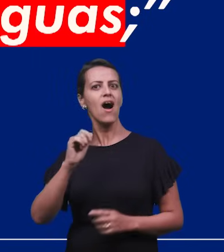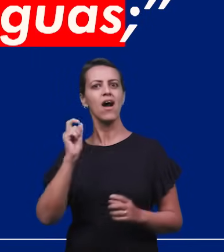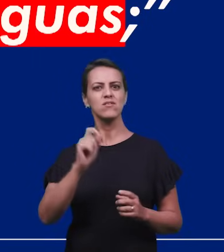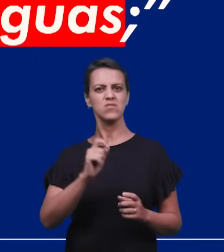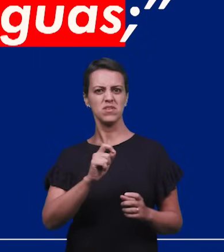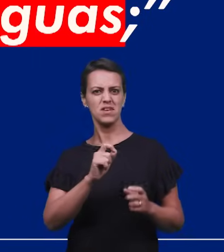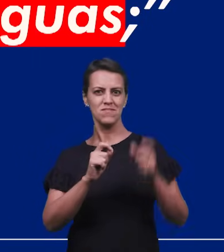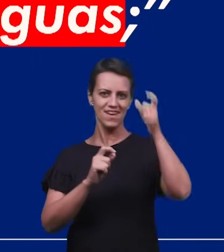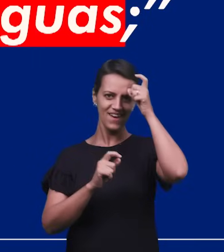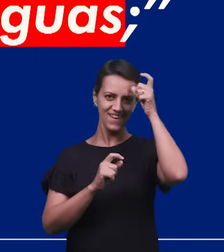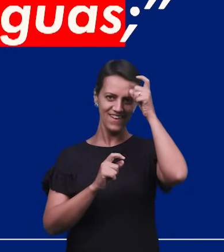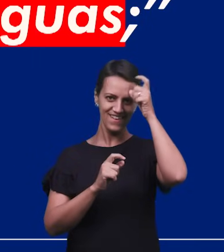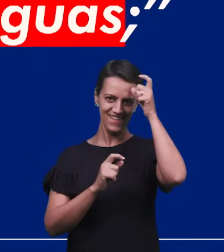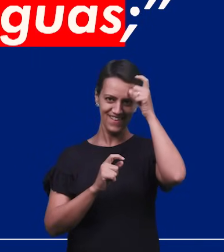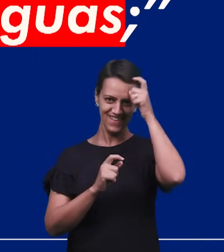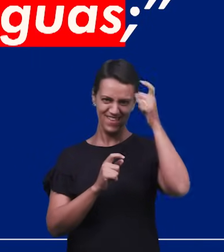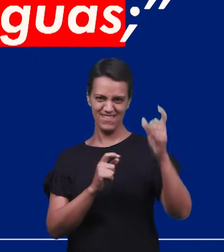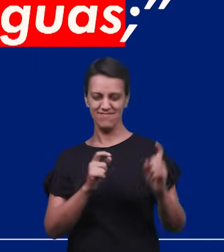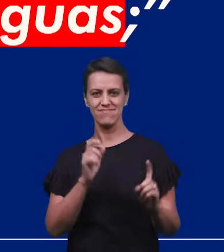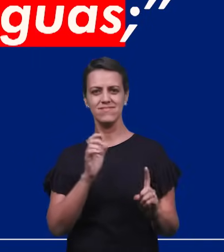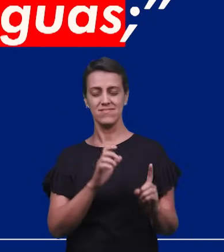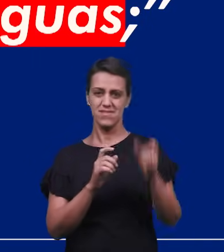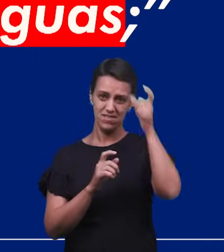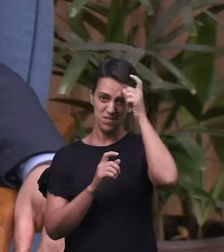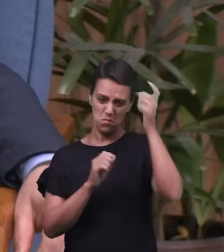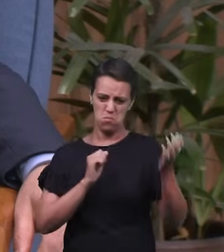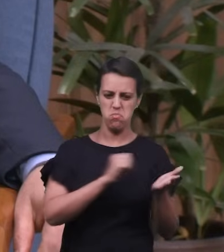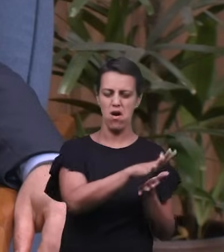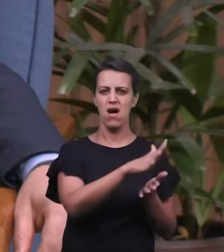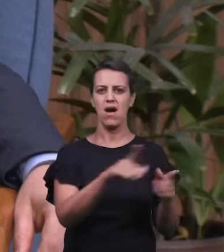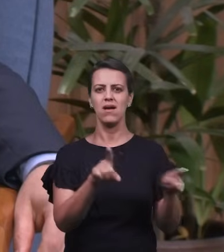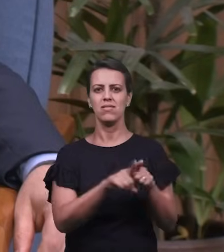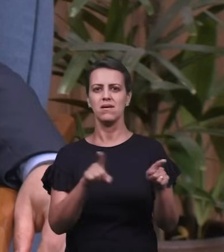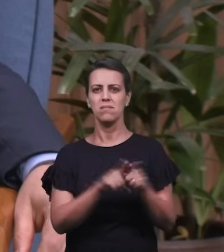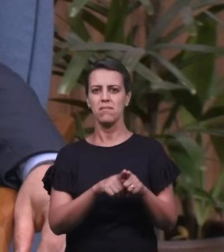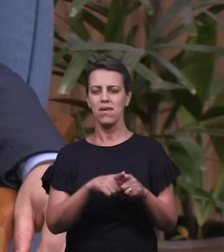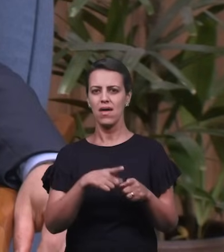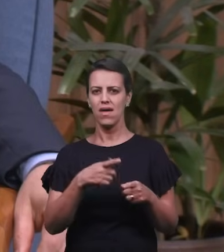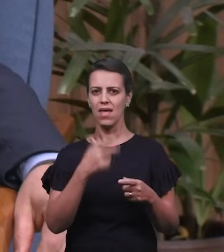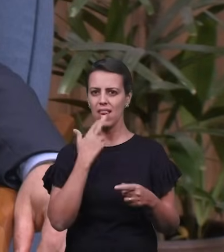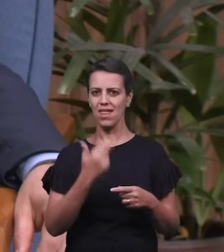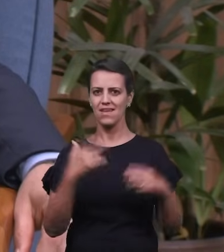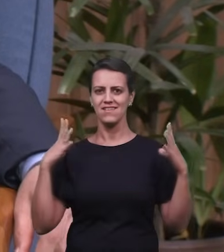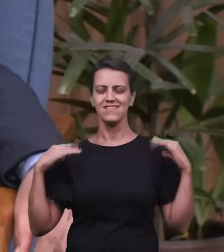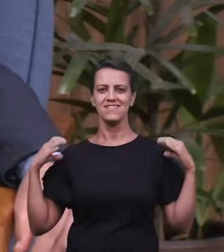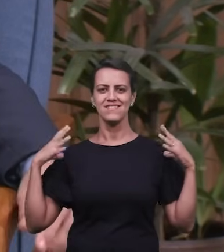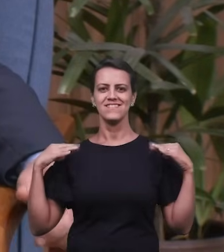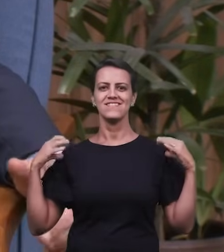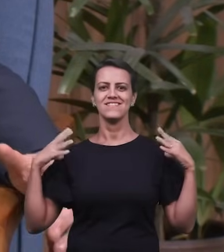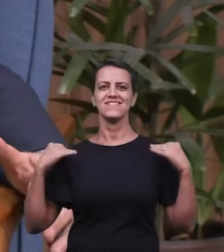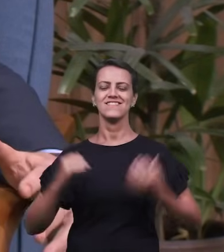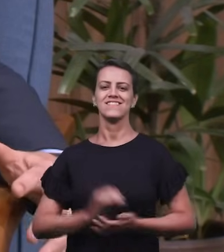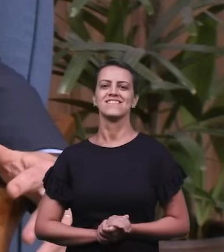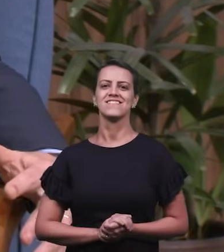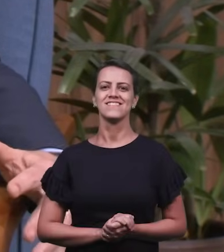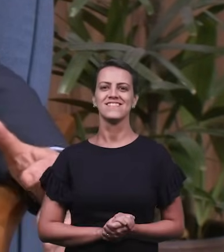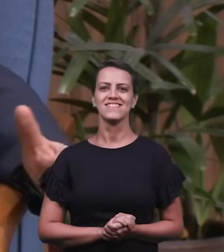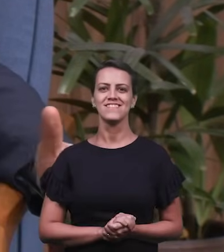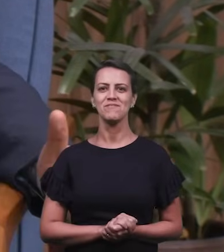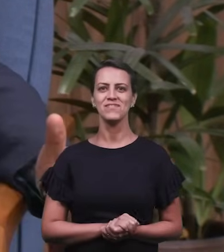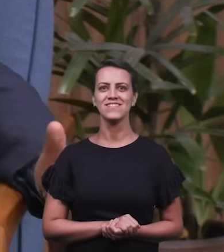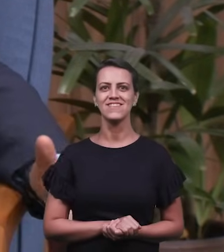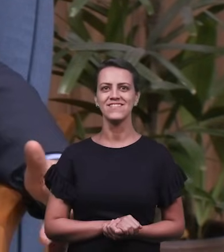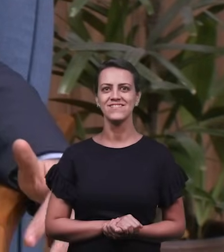novas línguas. O interessante é que há os sinais no